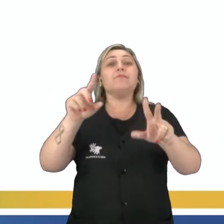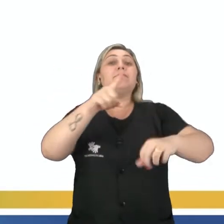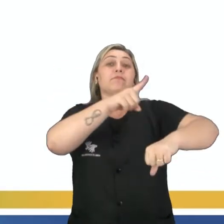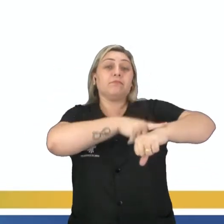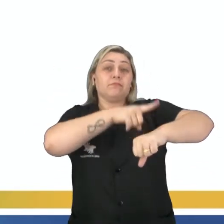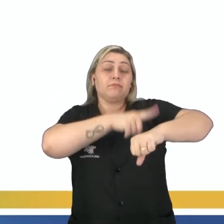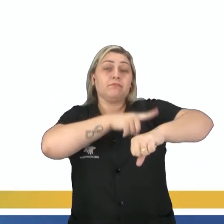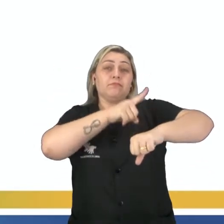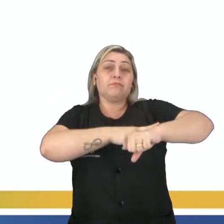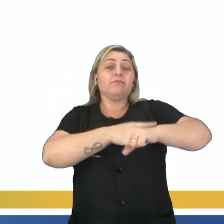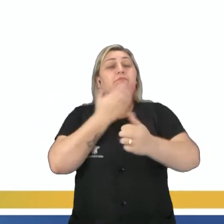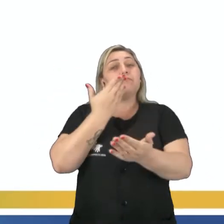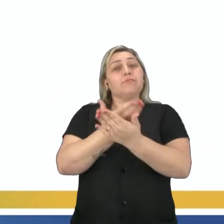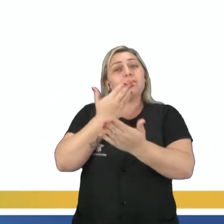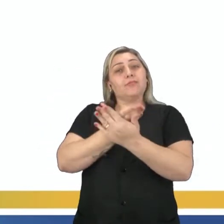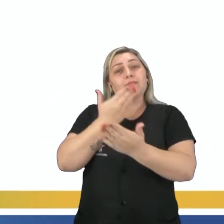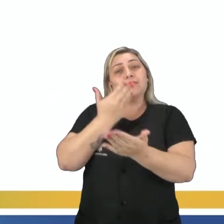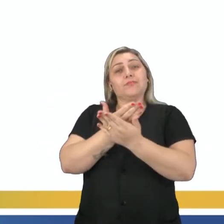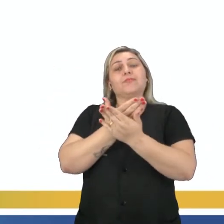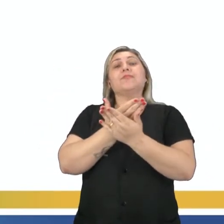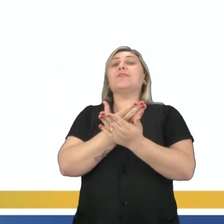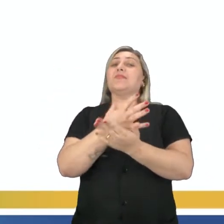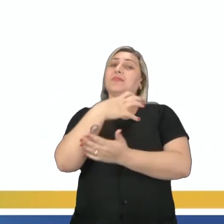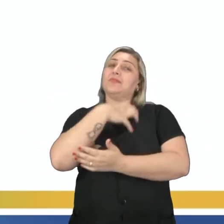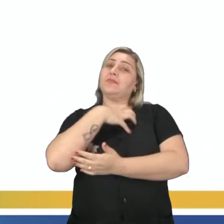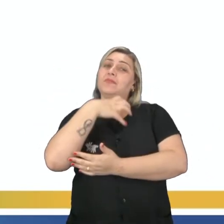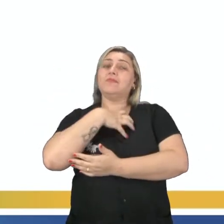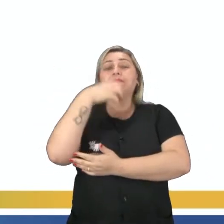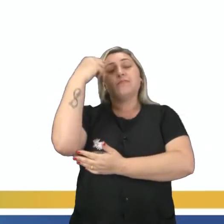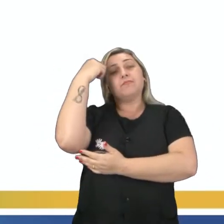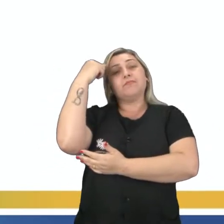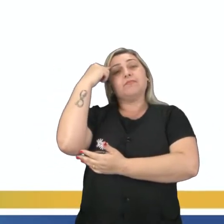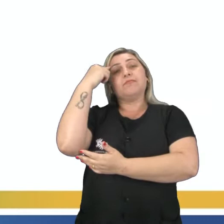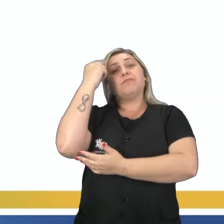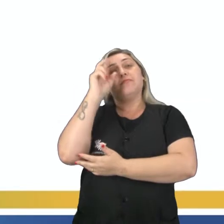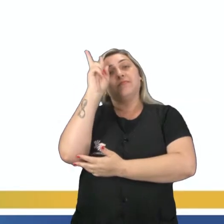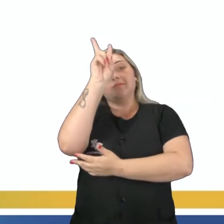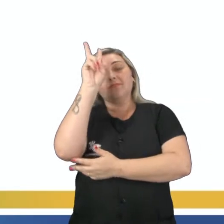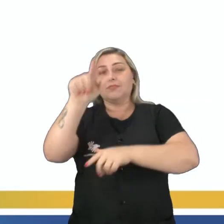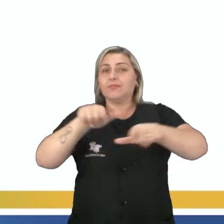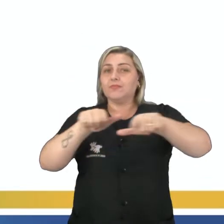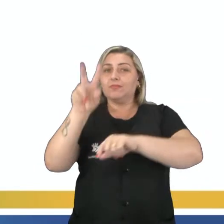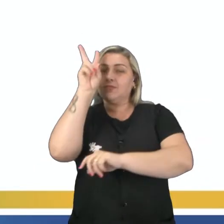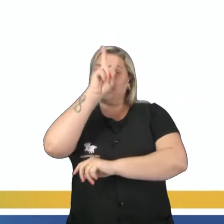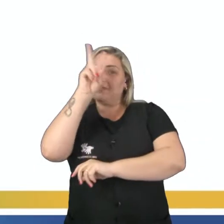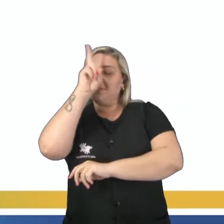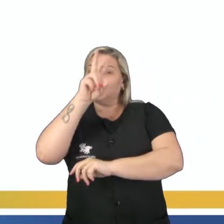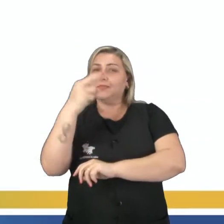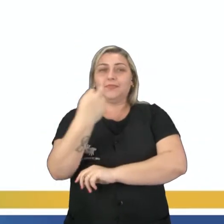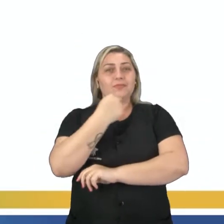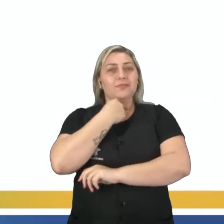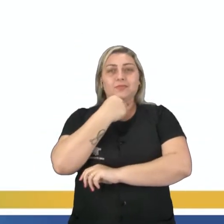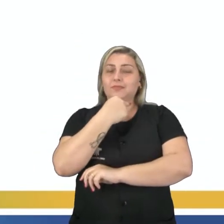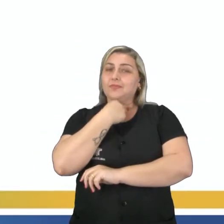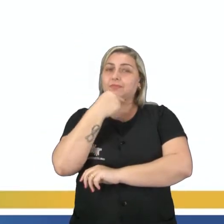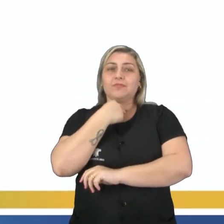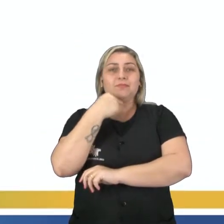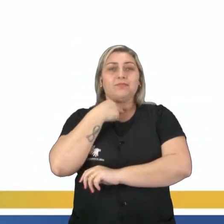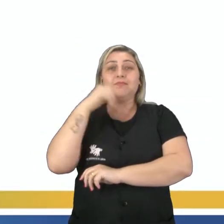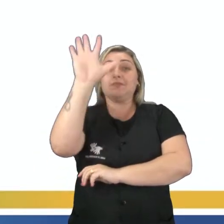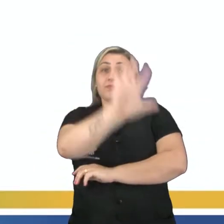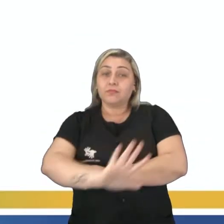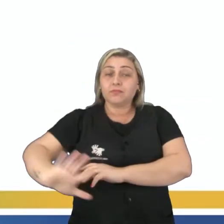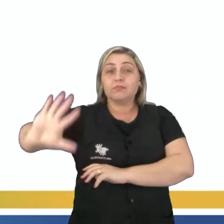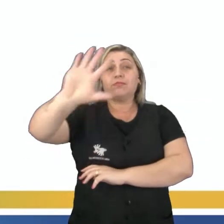épocas. Então, vamos estudar uma das muitas formas de se pensar a história do trabalho. Lembre-se, não podemos